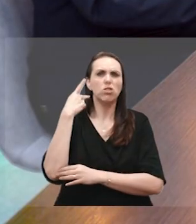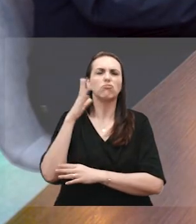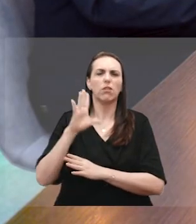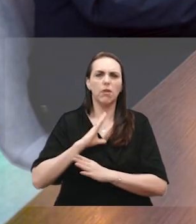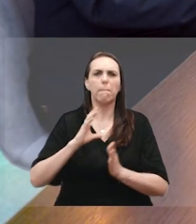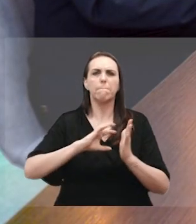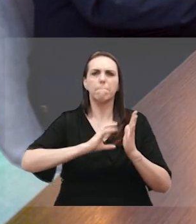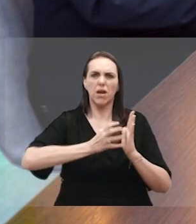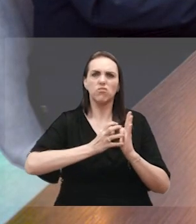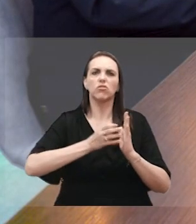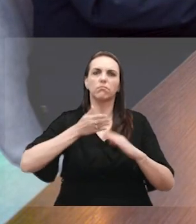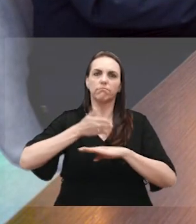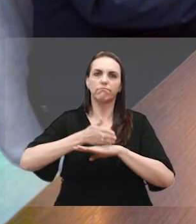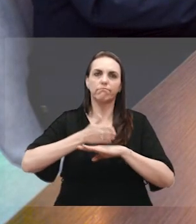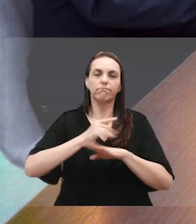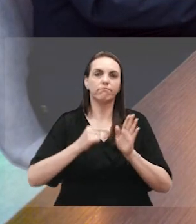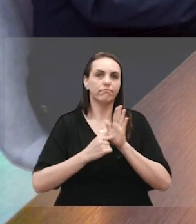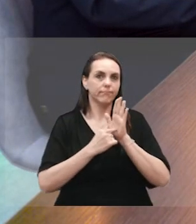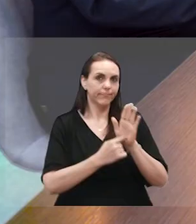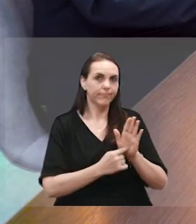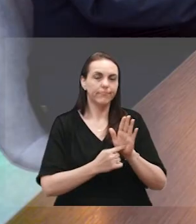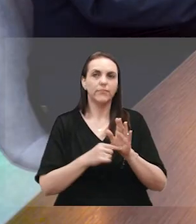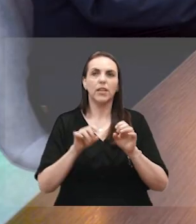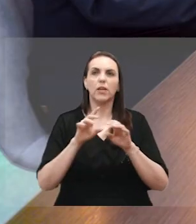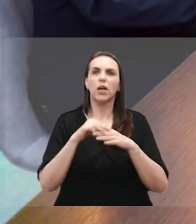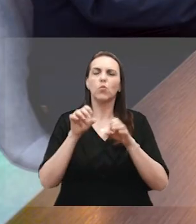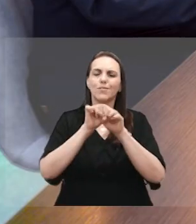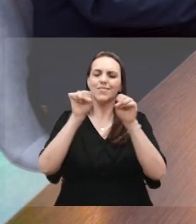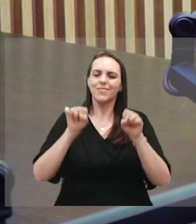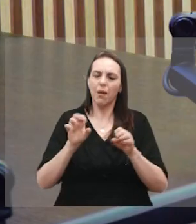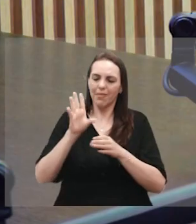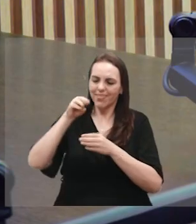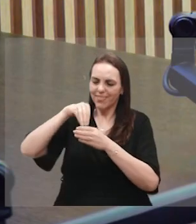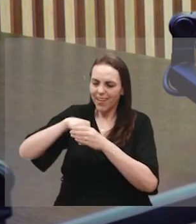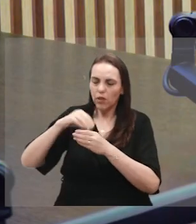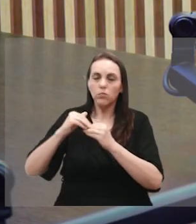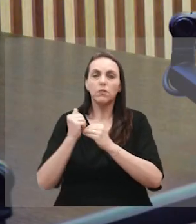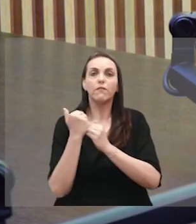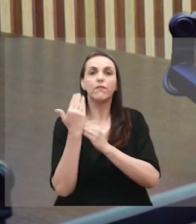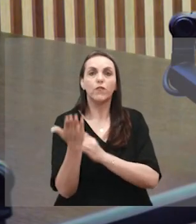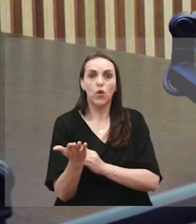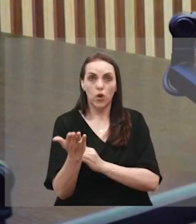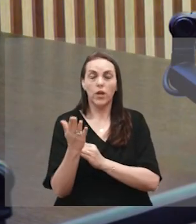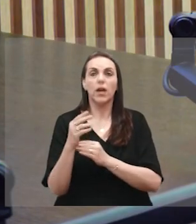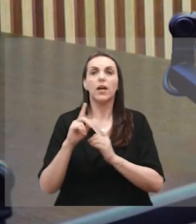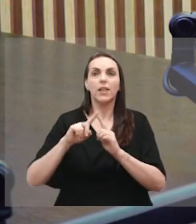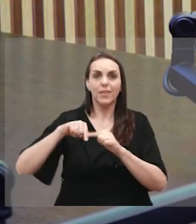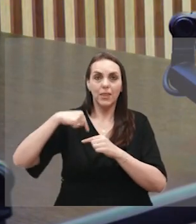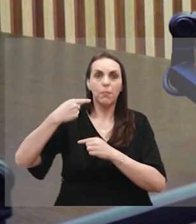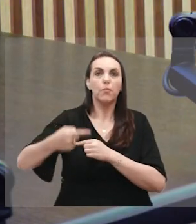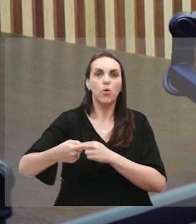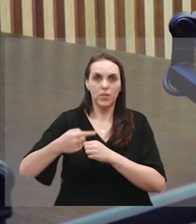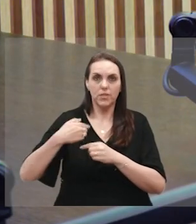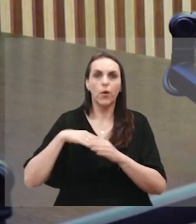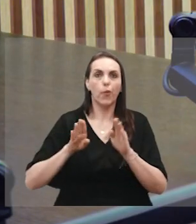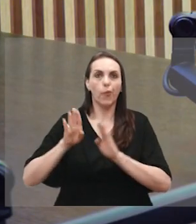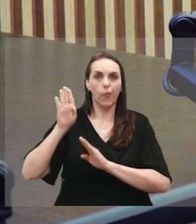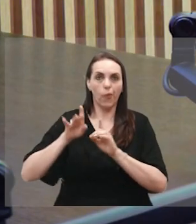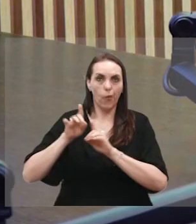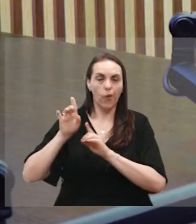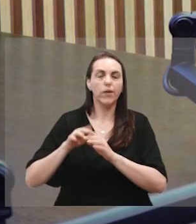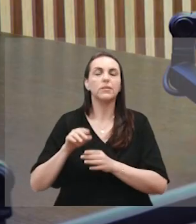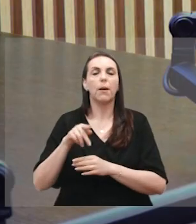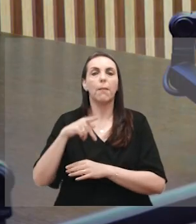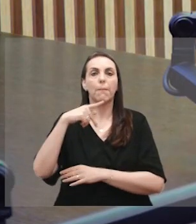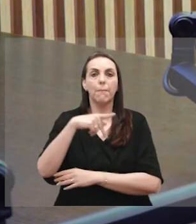né, para mostrar que na verdade a gente só muda o sistema de dentro para fora. E logo na sequência eu concorri na época pelo Patriota, escolhi